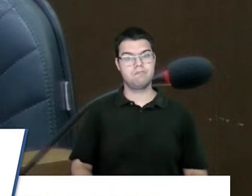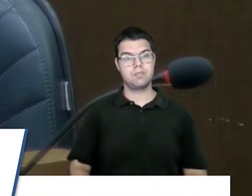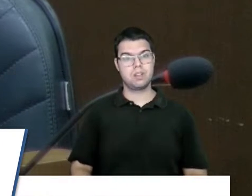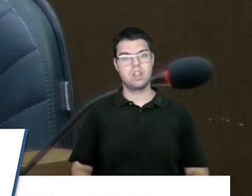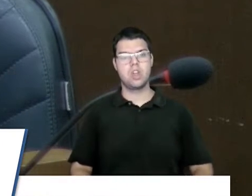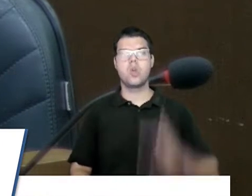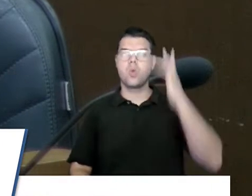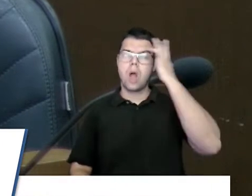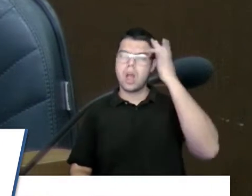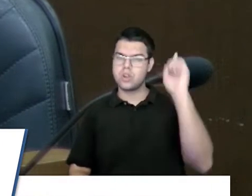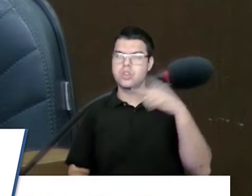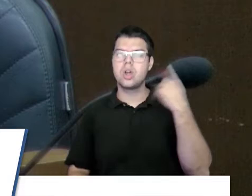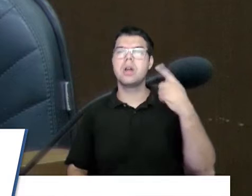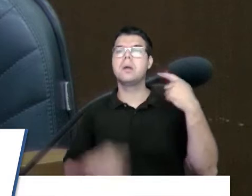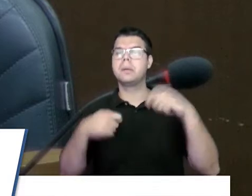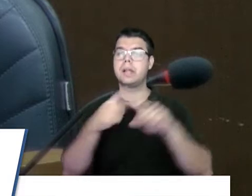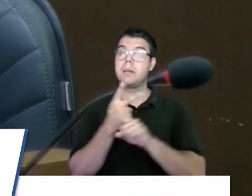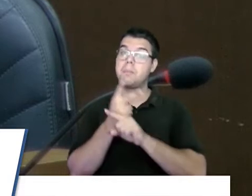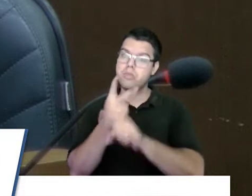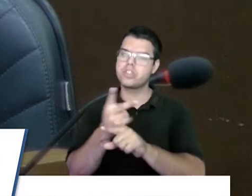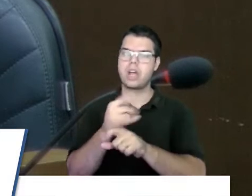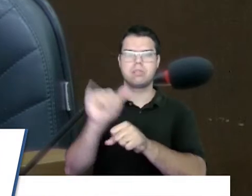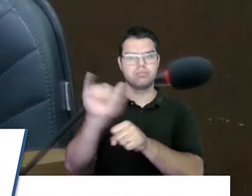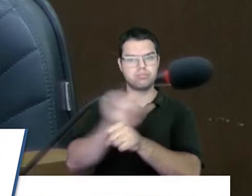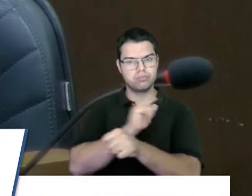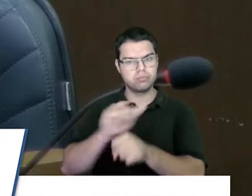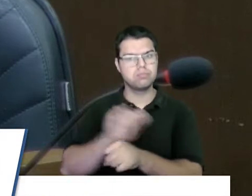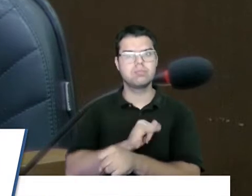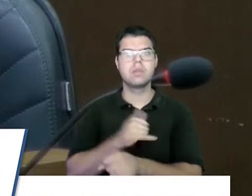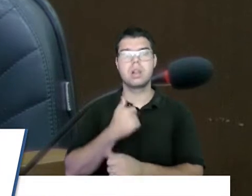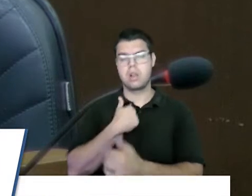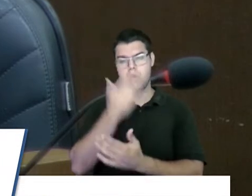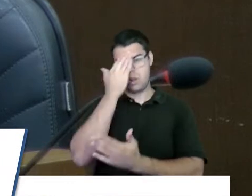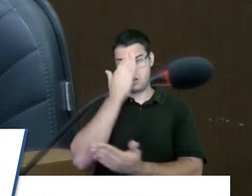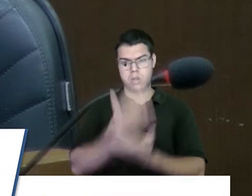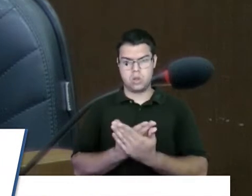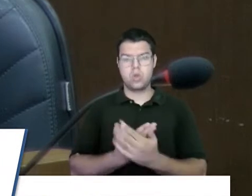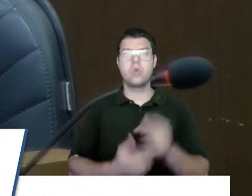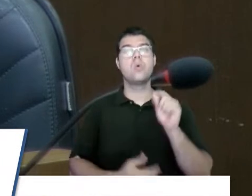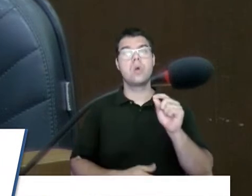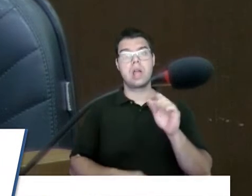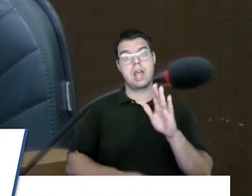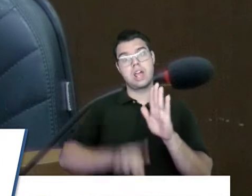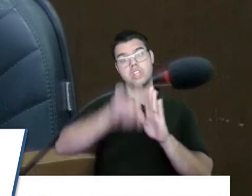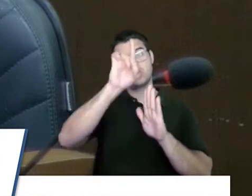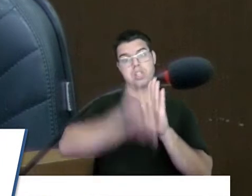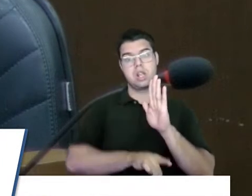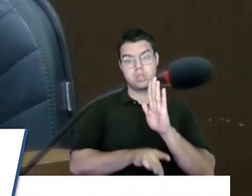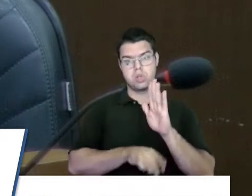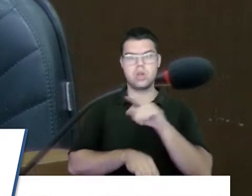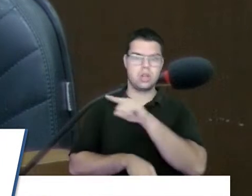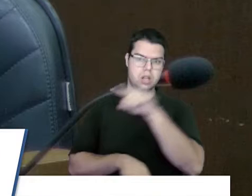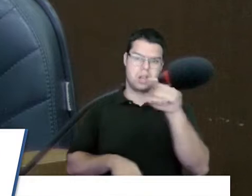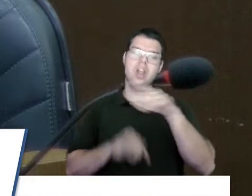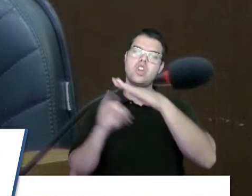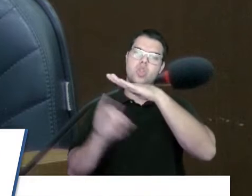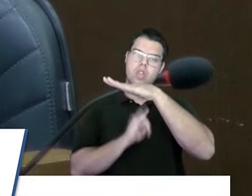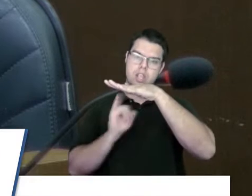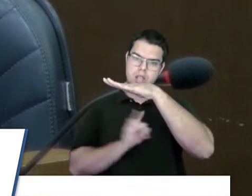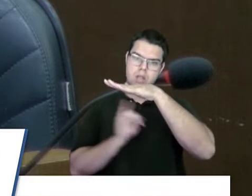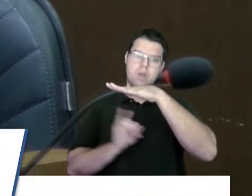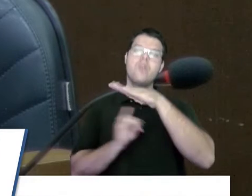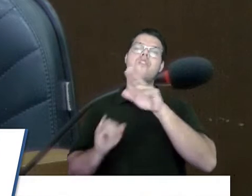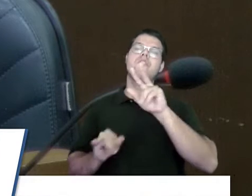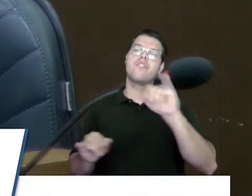algumas alternativas. Eu acredito que a direção da instituição deve aqui